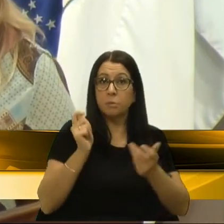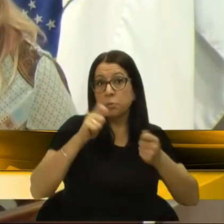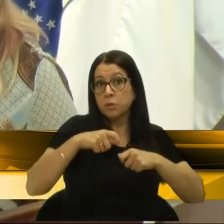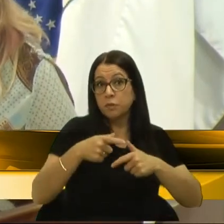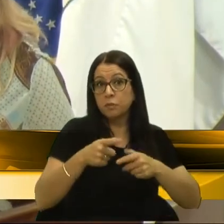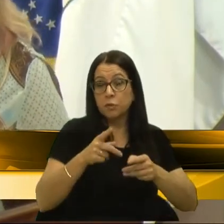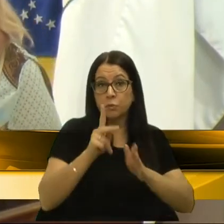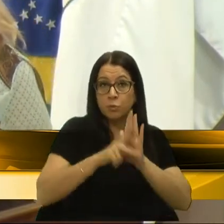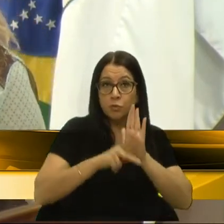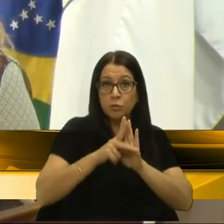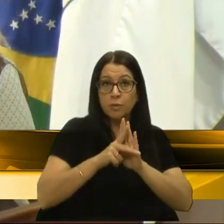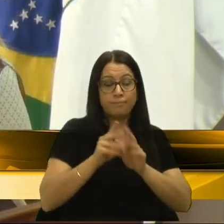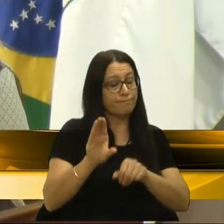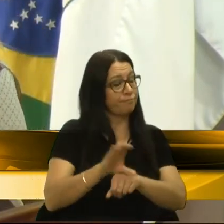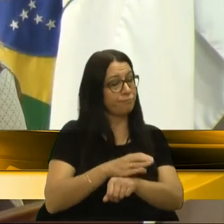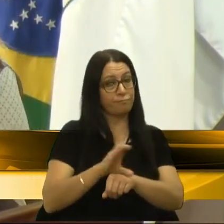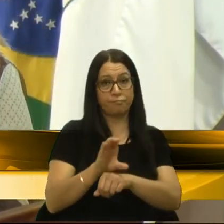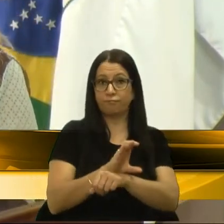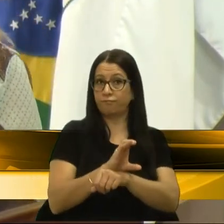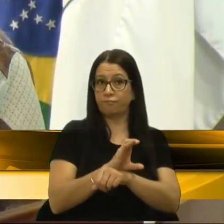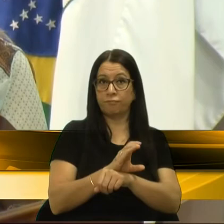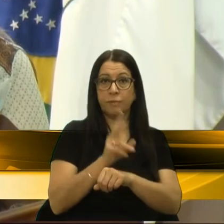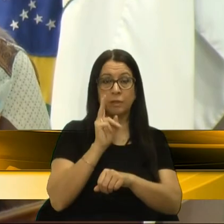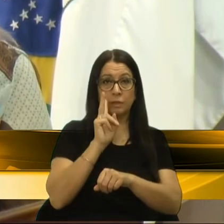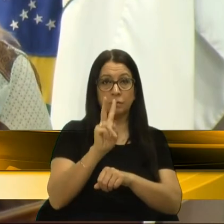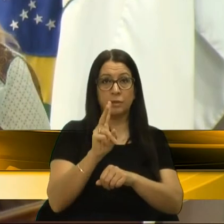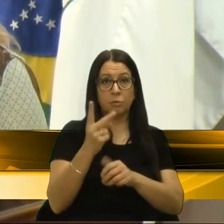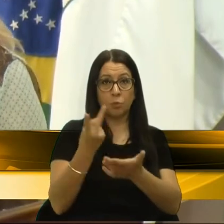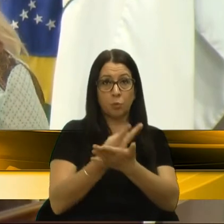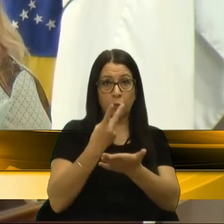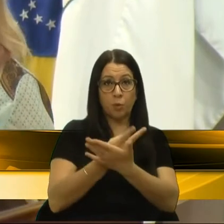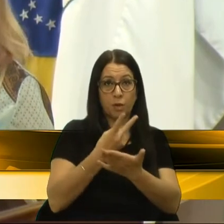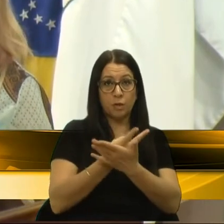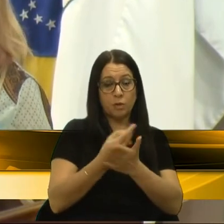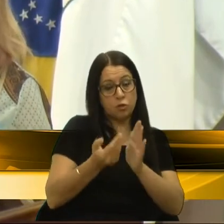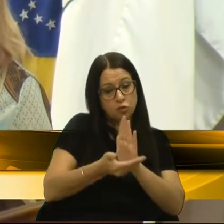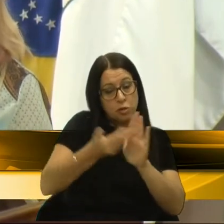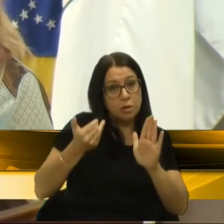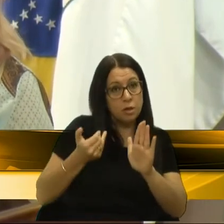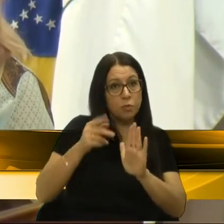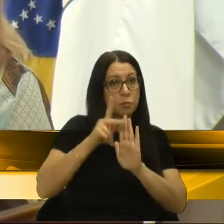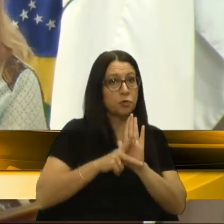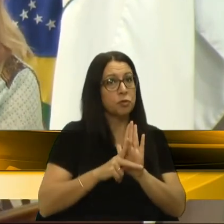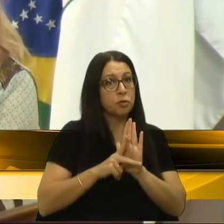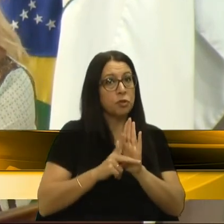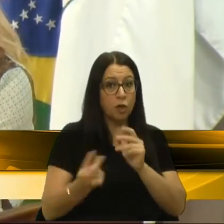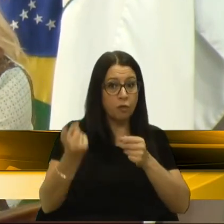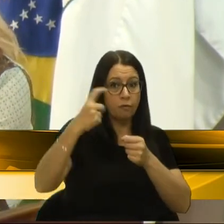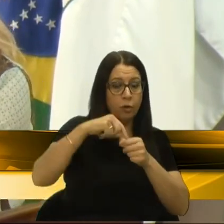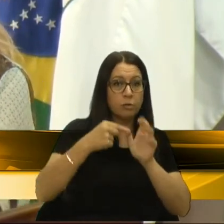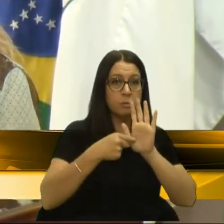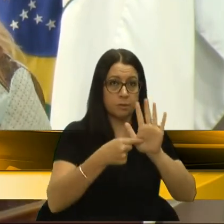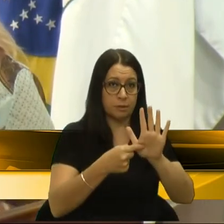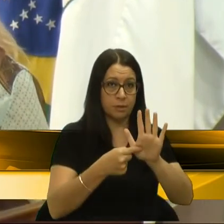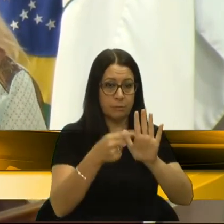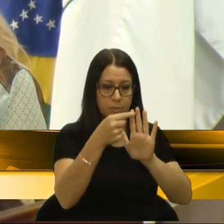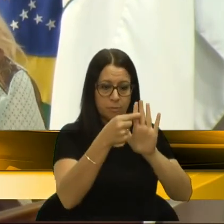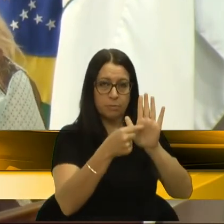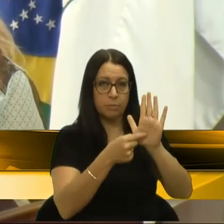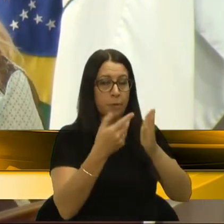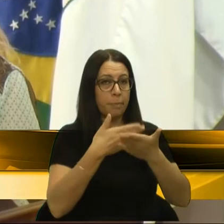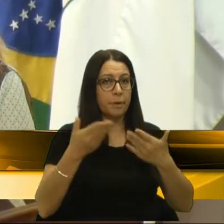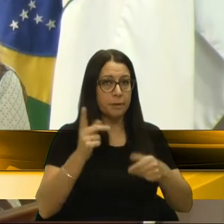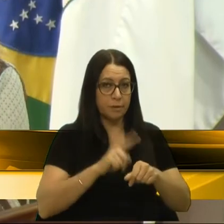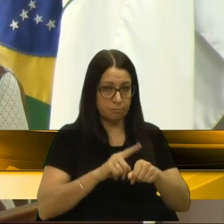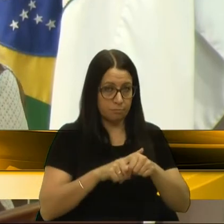que o projeto é inconstitucional pelo vício de origem, eu retirei o projeto e volto a apresentar para não perder